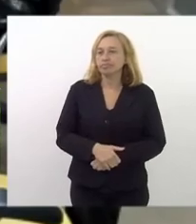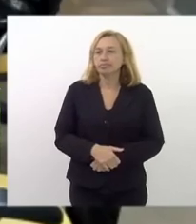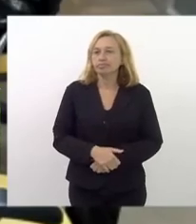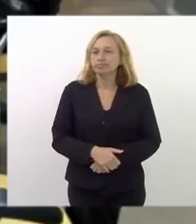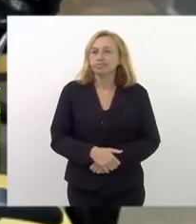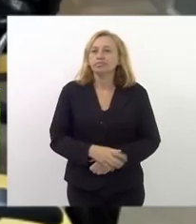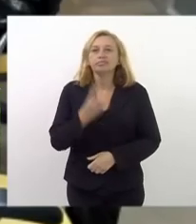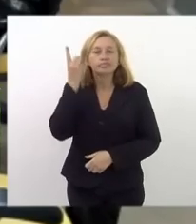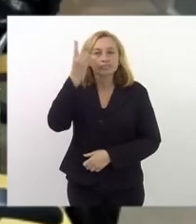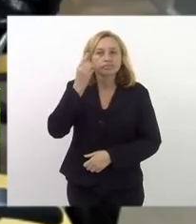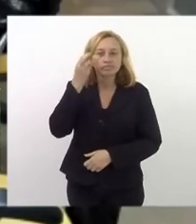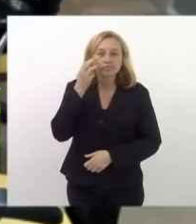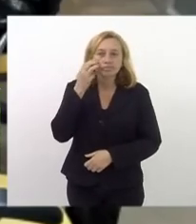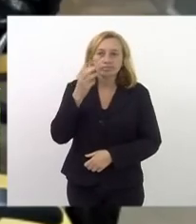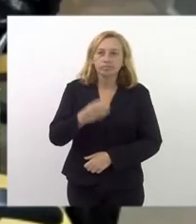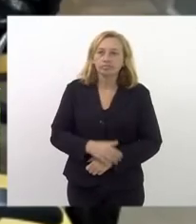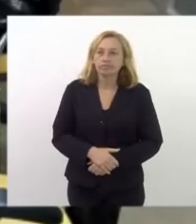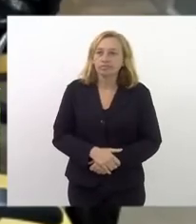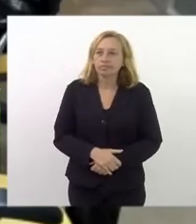Deputado Valdec. É